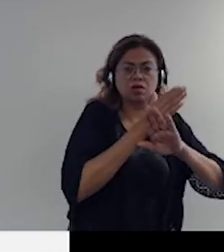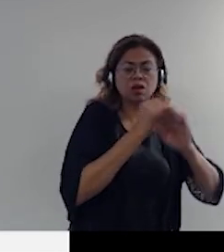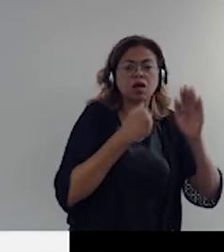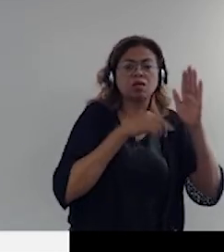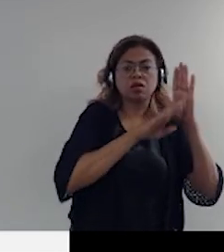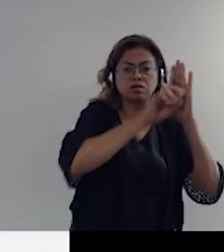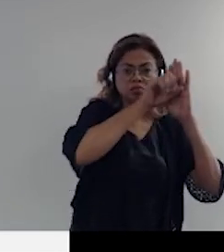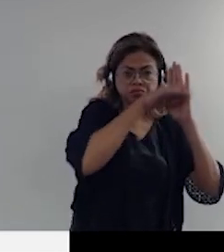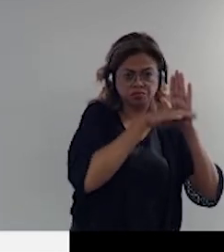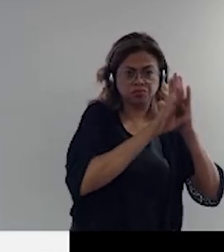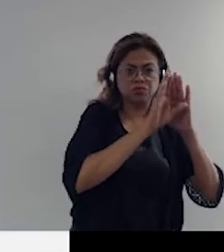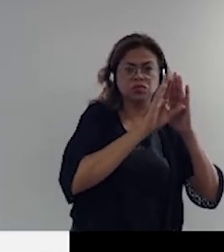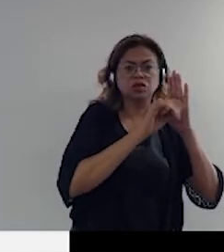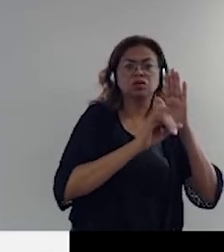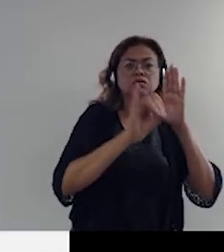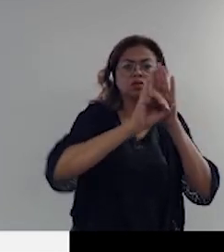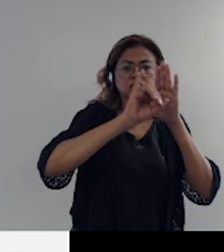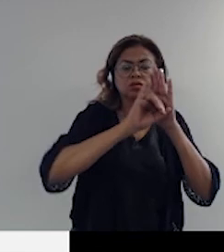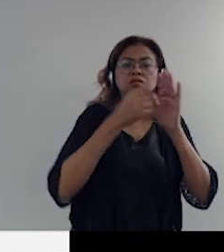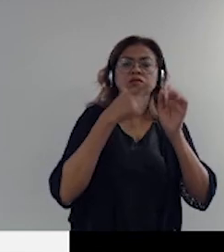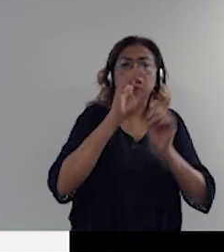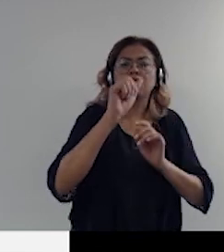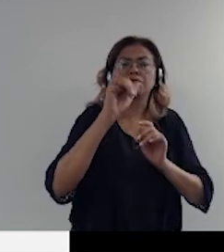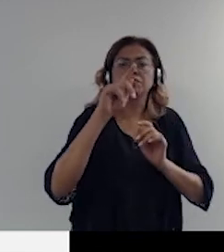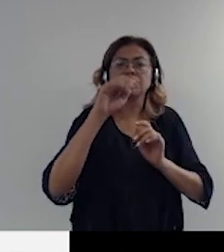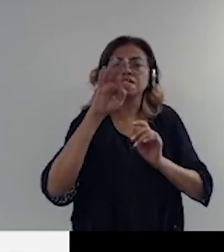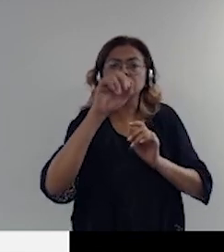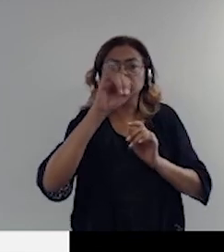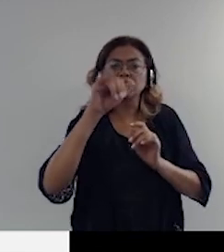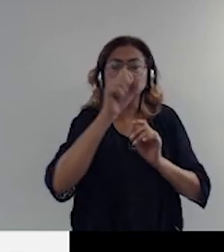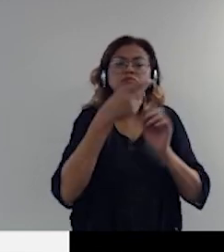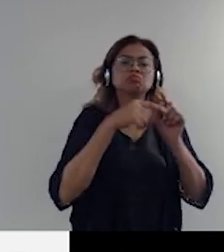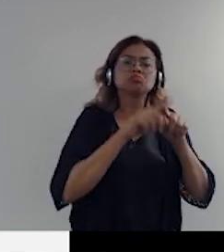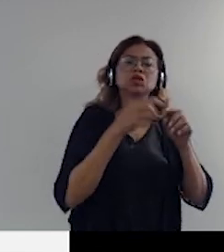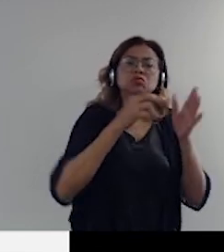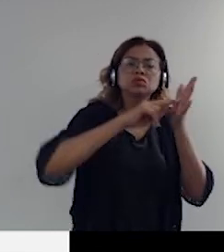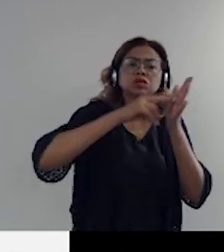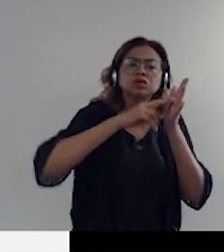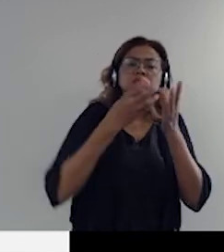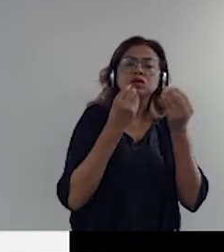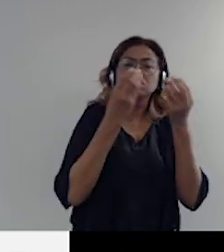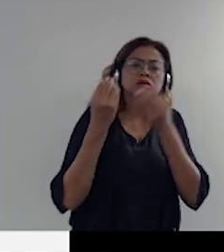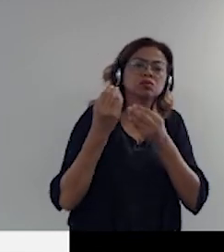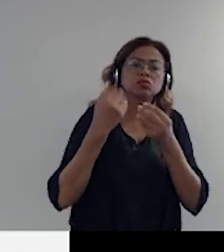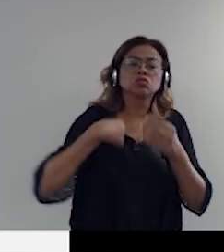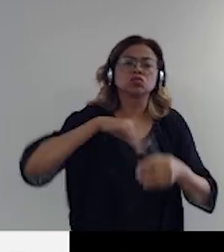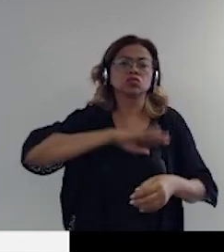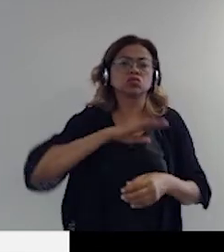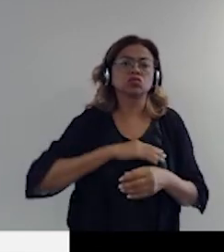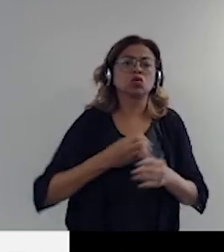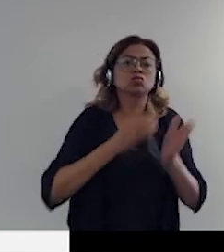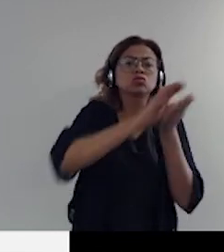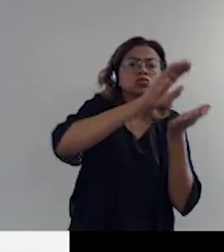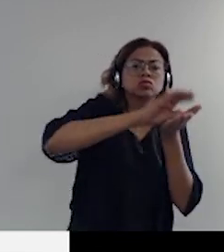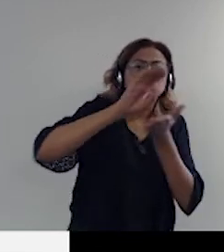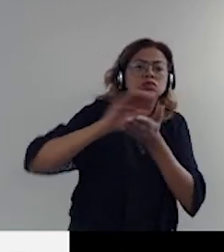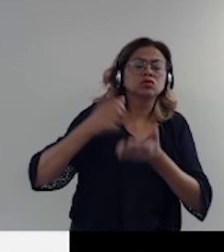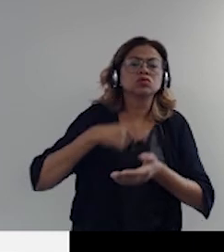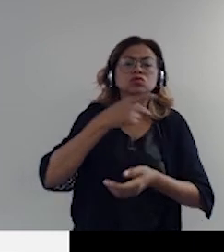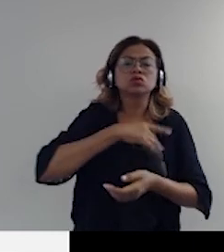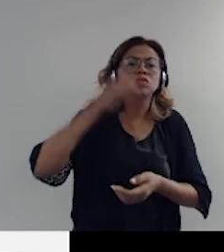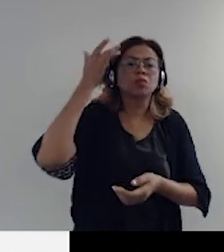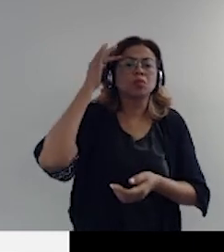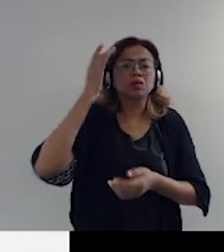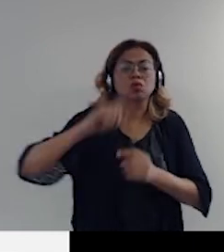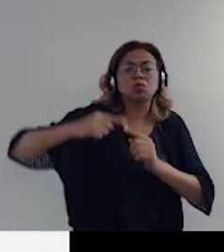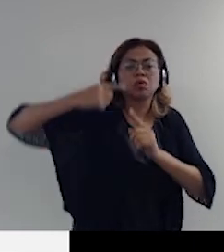de capitais. E é por isso que eu acho que isso também significa que os nossos investidores estão mais maduros. Eles estão procurando a hora